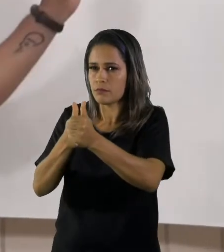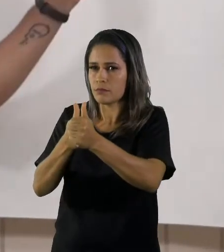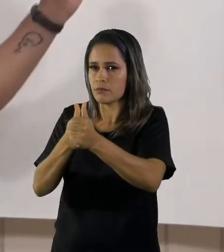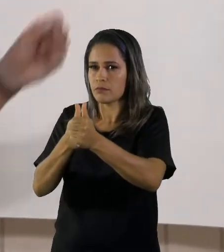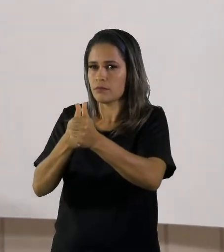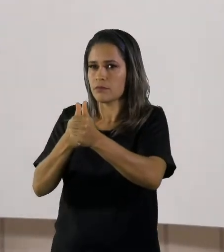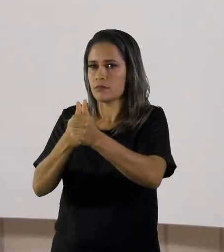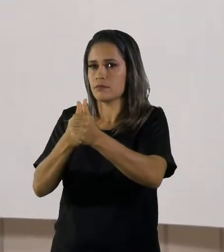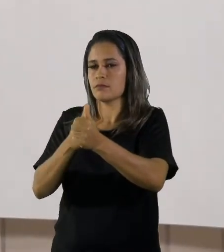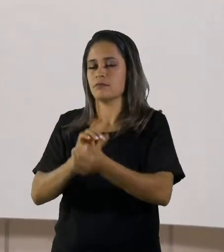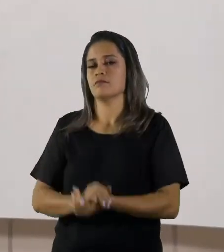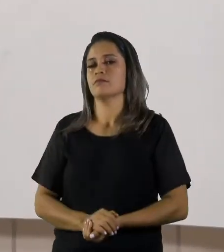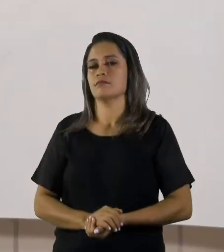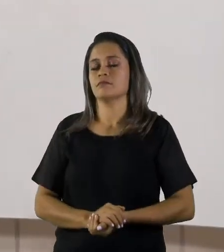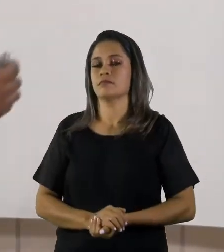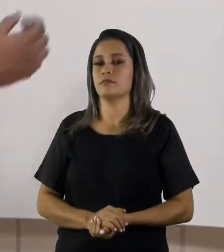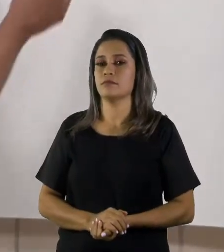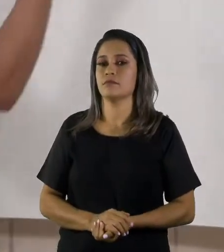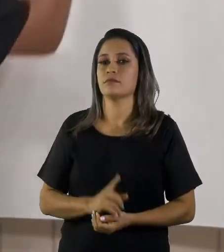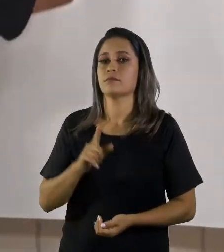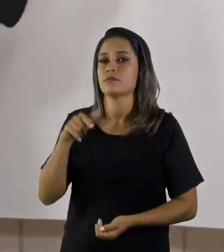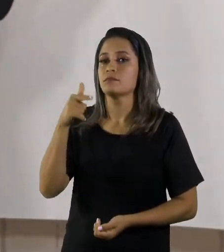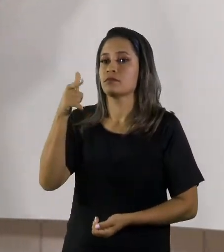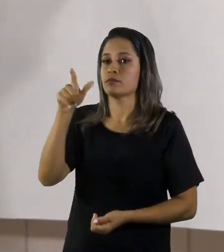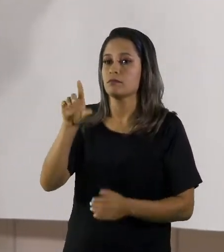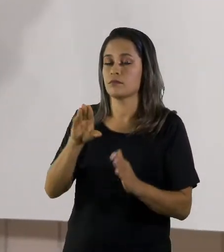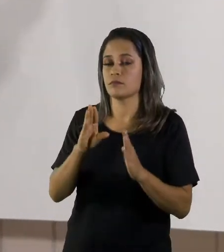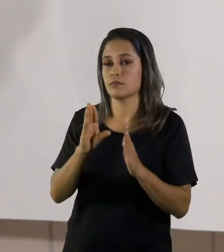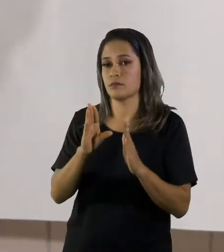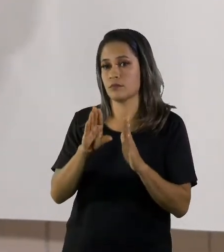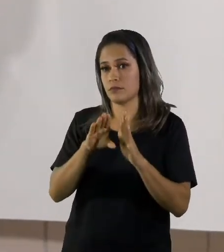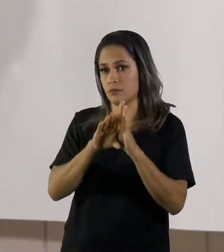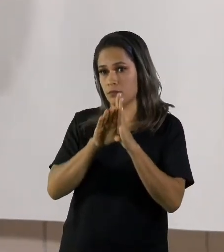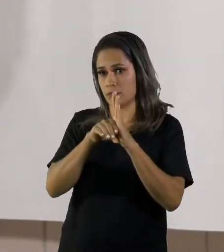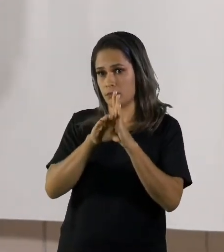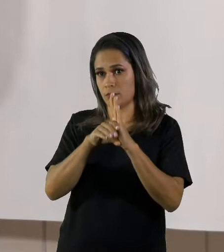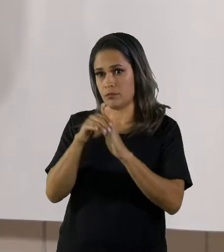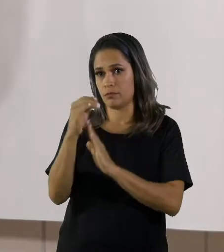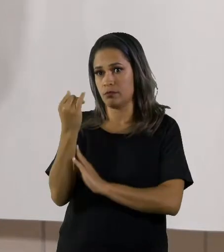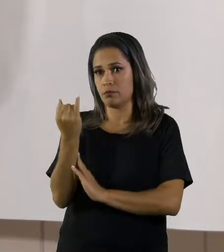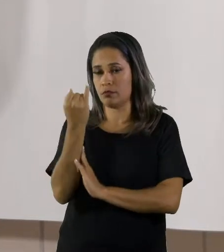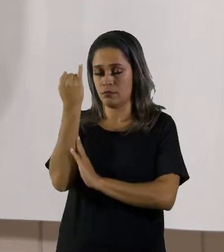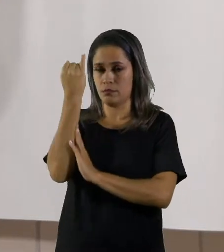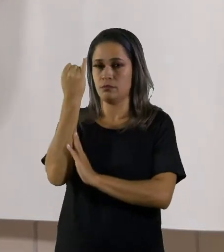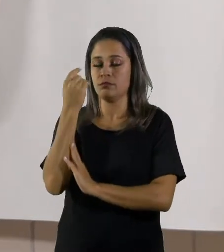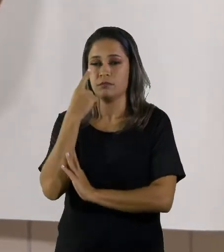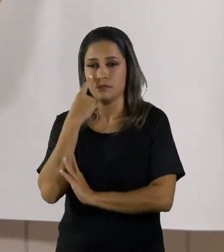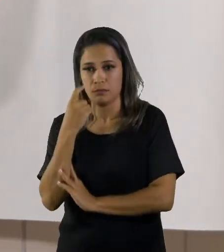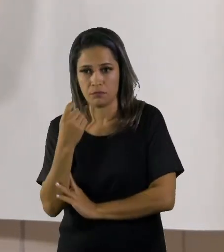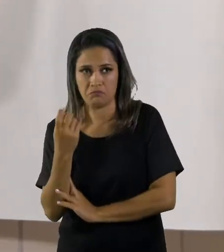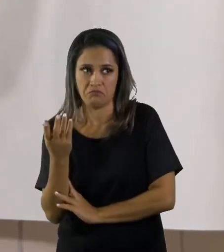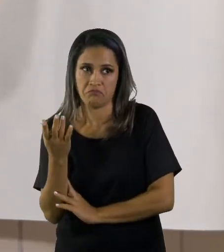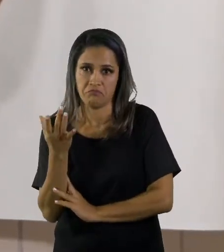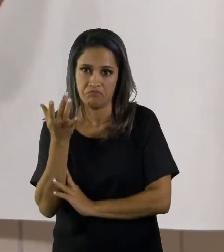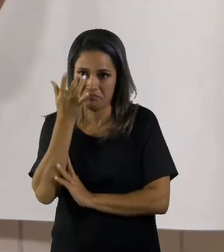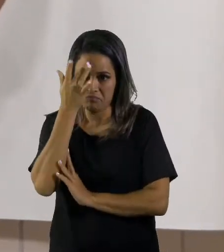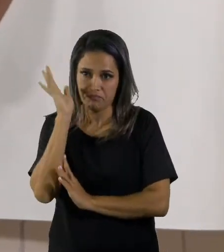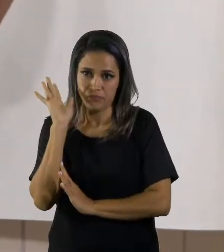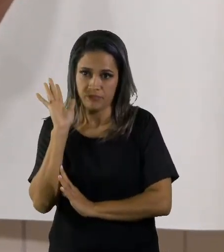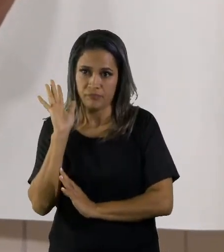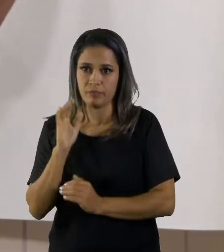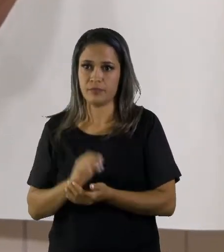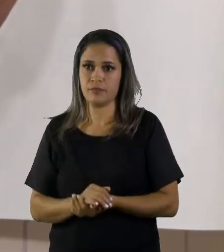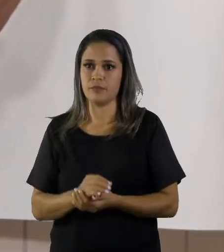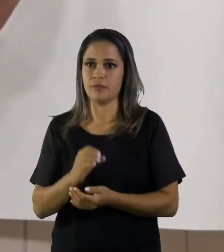ajudar a definir muita coisa. Um outro conceito que é importante e que pode facilitar é o conceito de